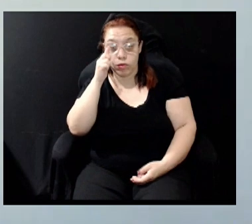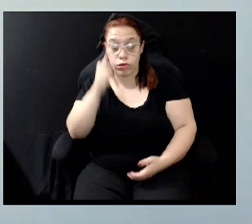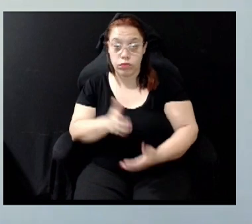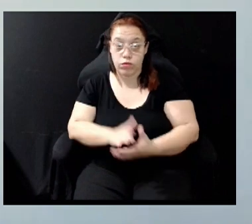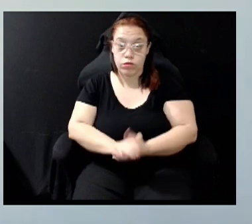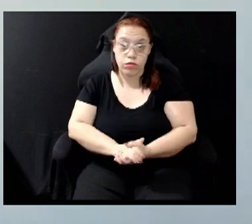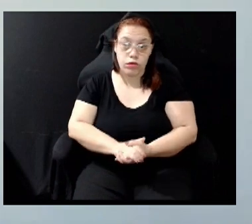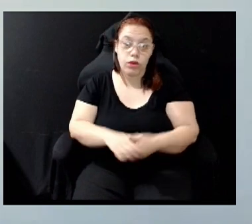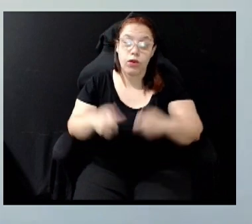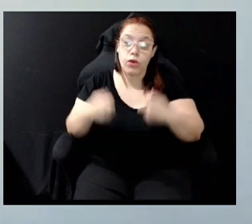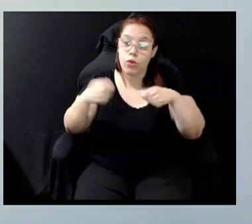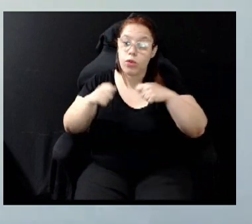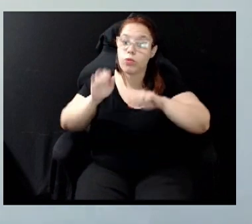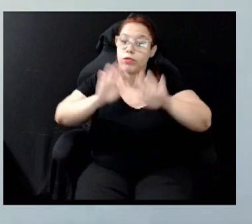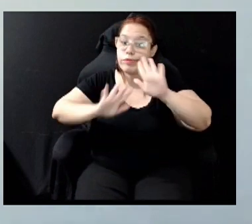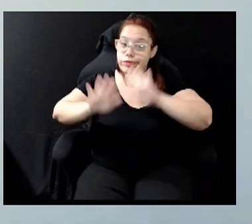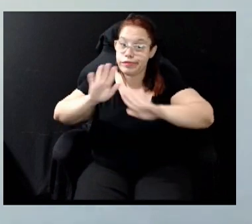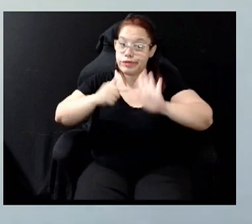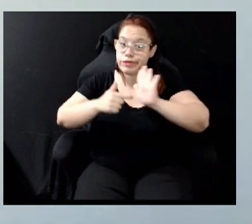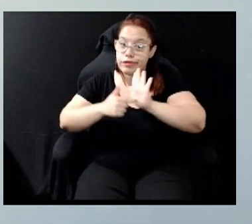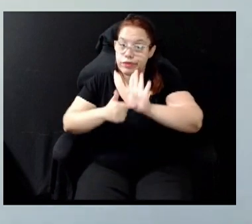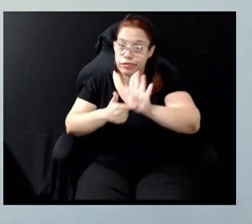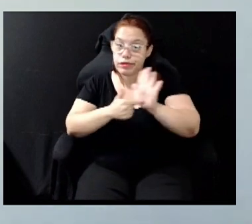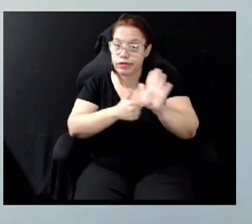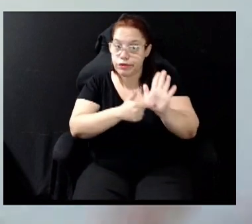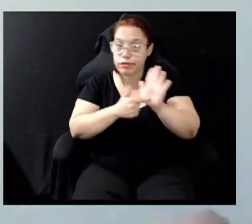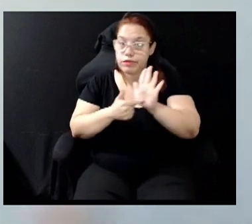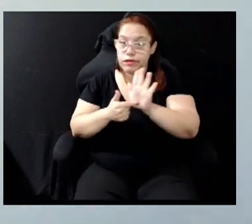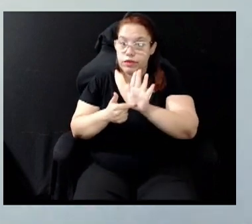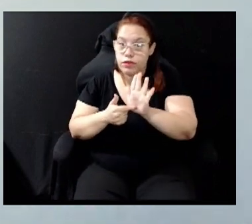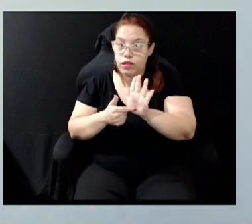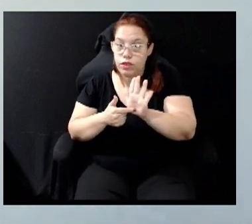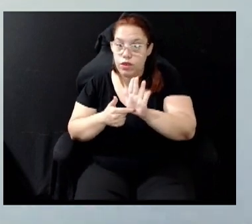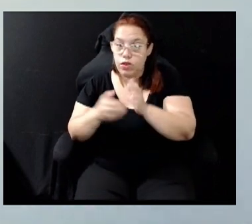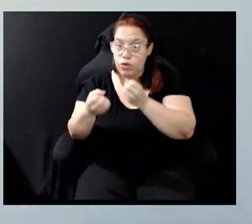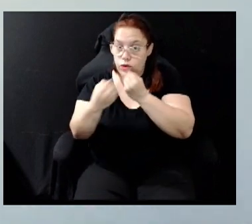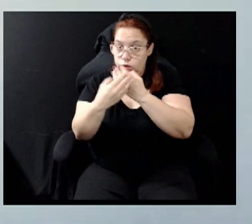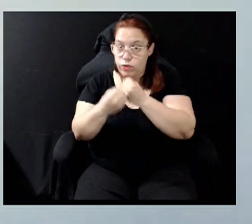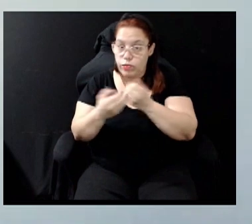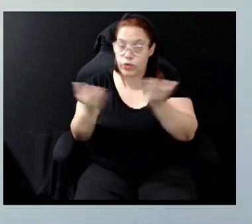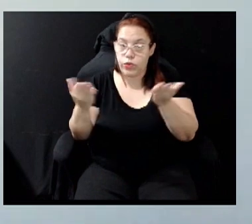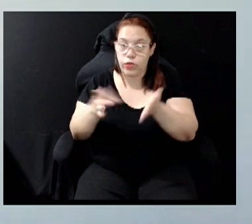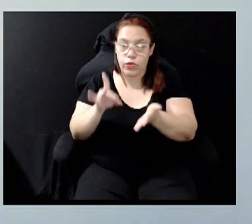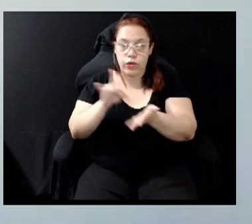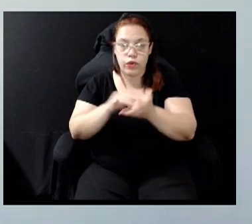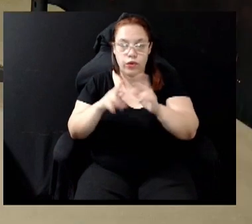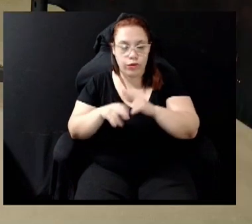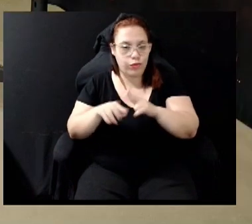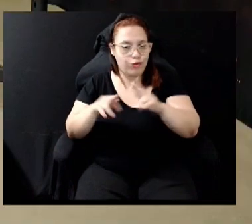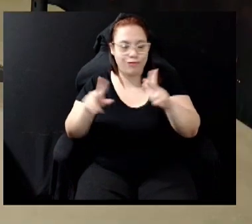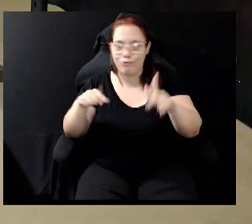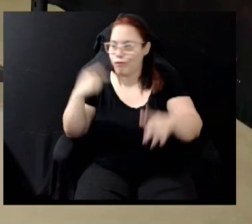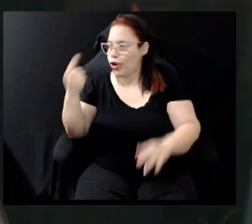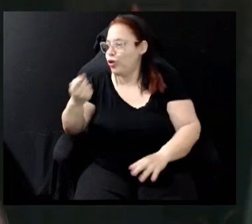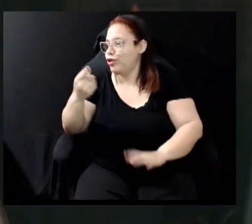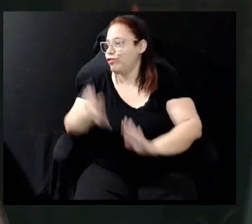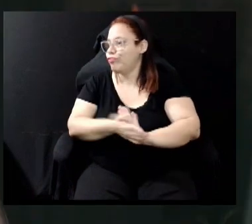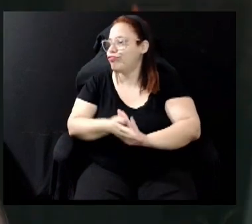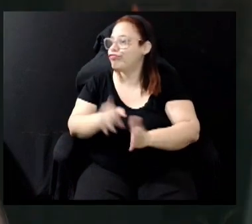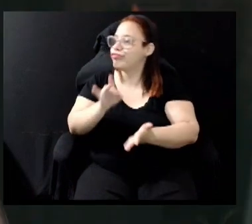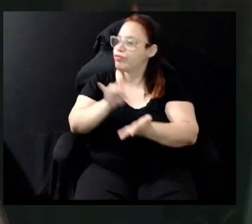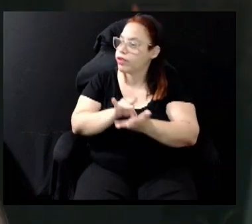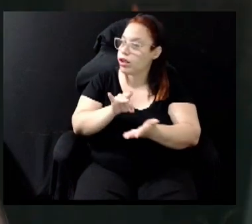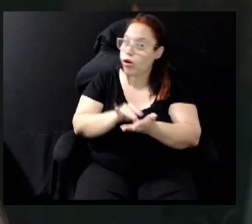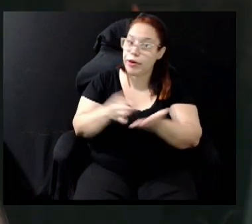desse cuidado na hora que a gente acessa esse tipo de informação, porque hoje a realidade é completamente outra. É verdade. Agora temos